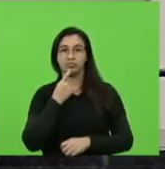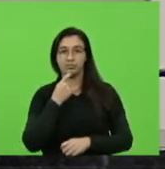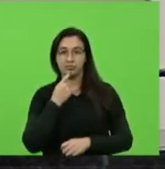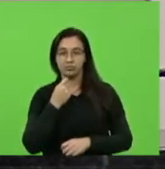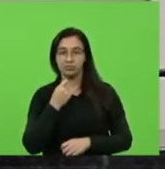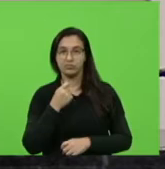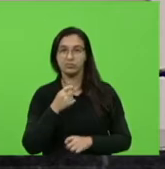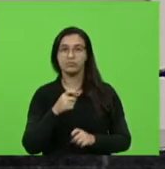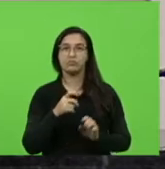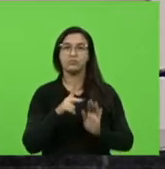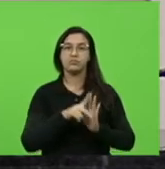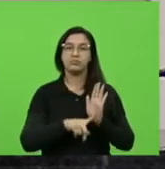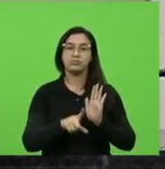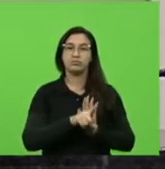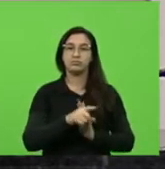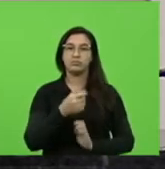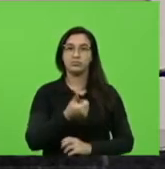Lei